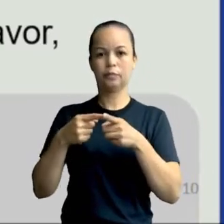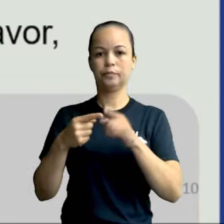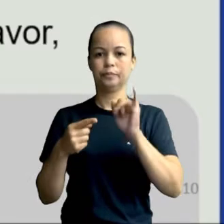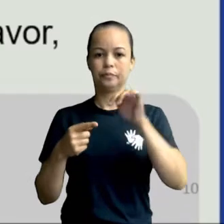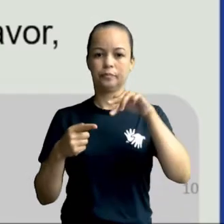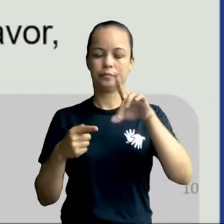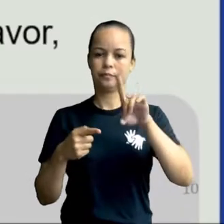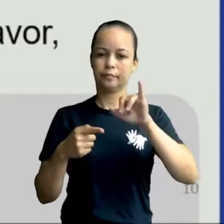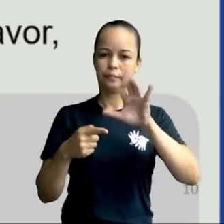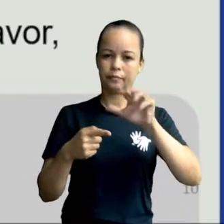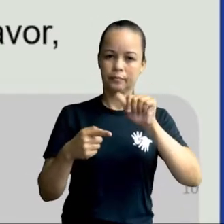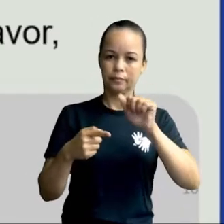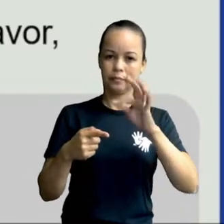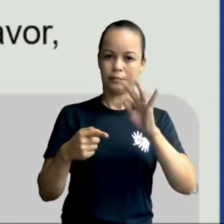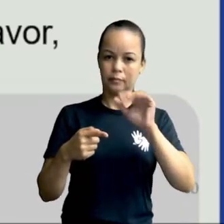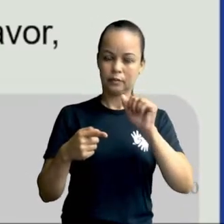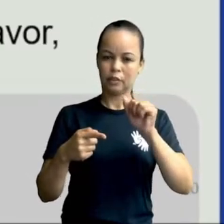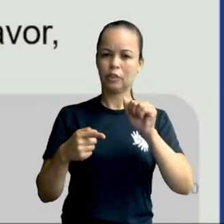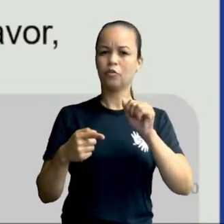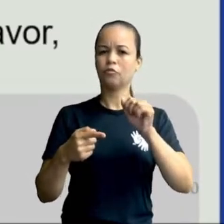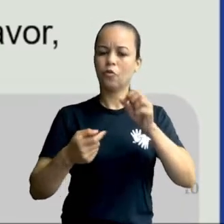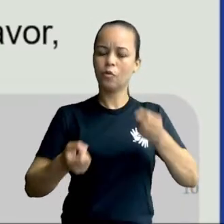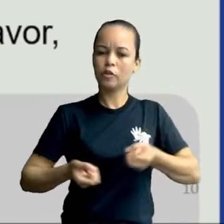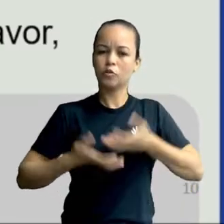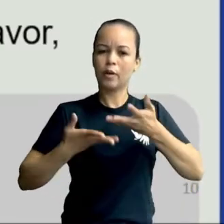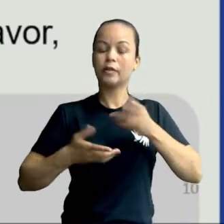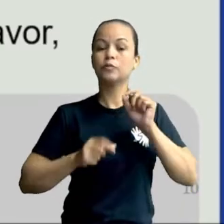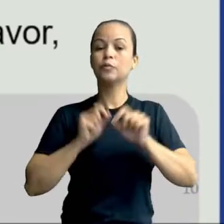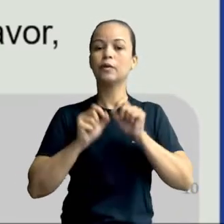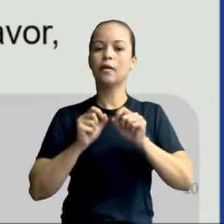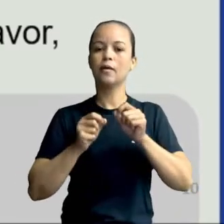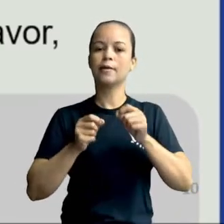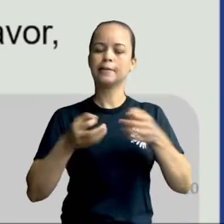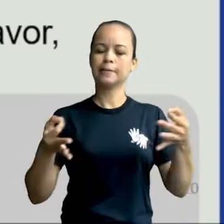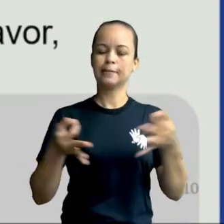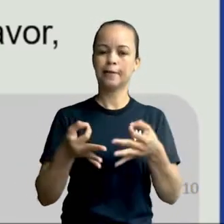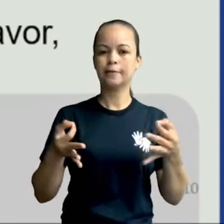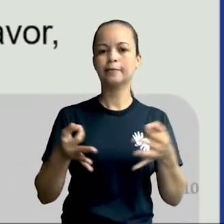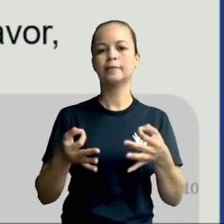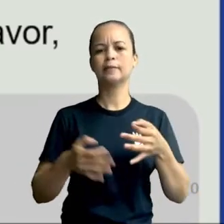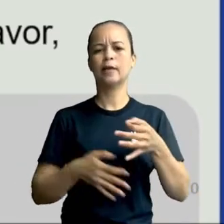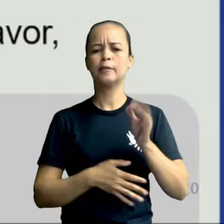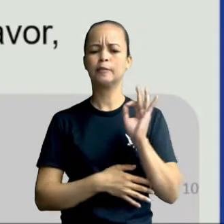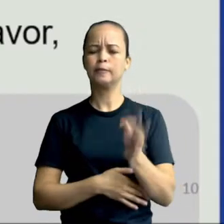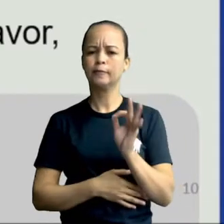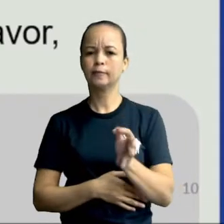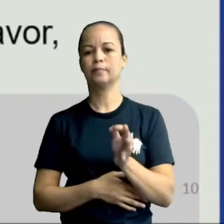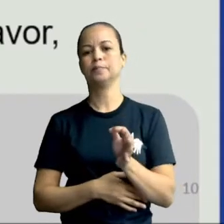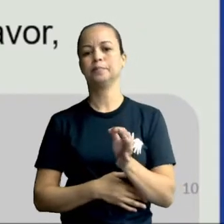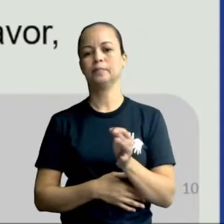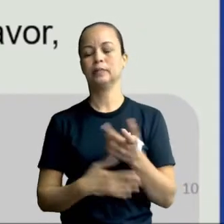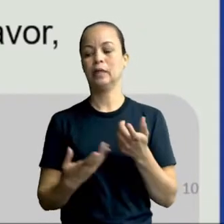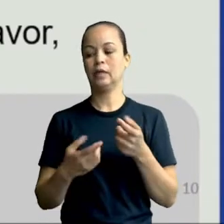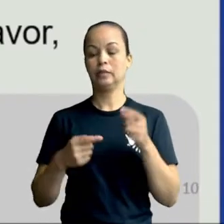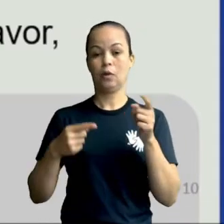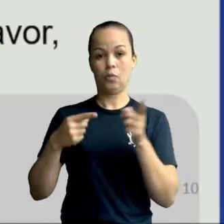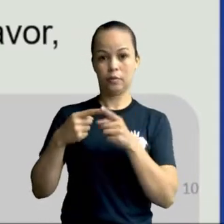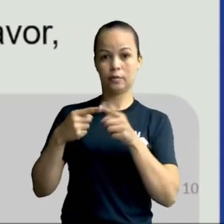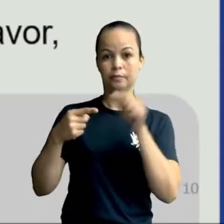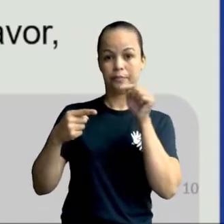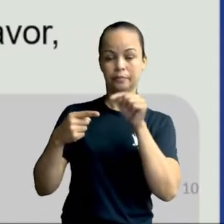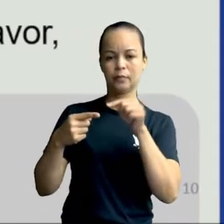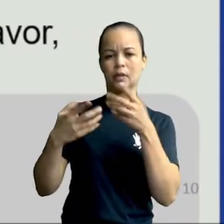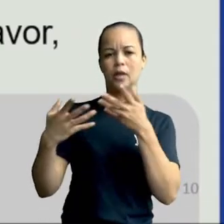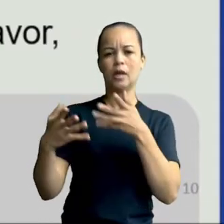expressa certeza, tá bom? Esse modo indicativo do modo verbal, ele